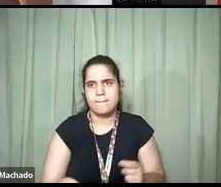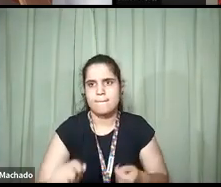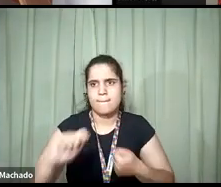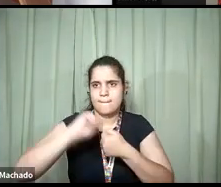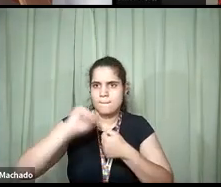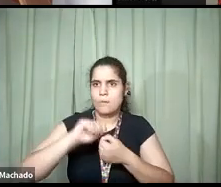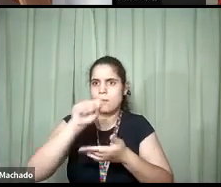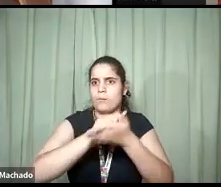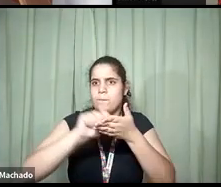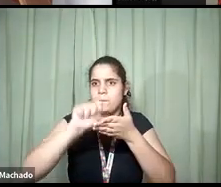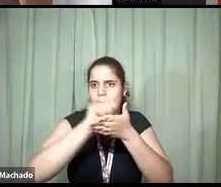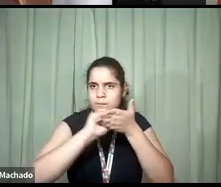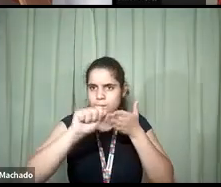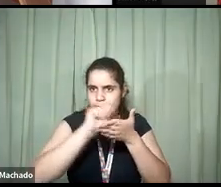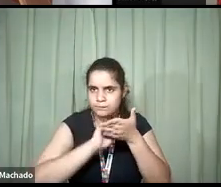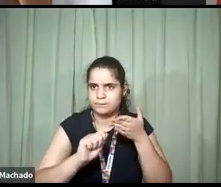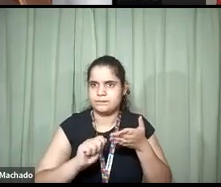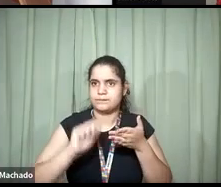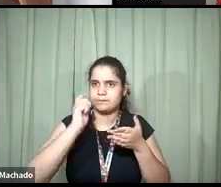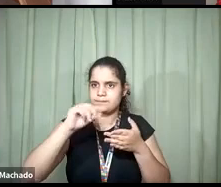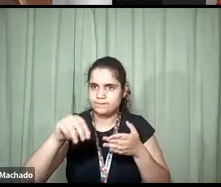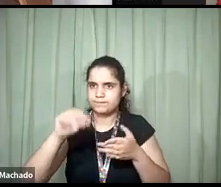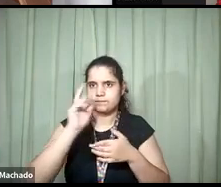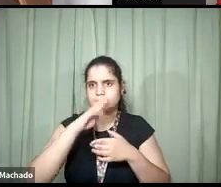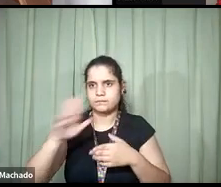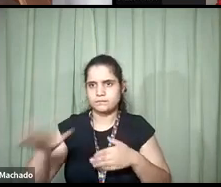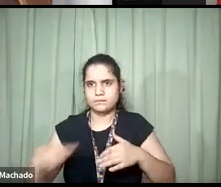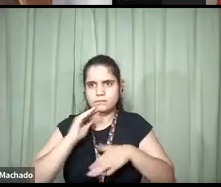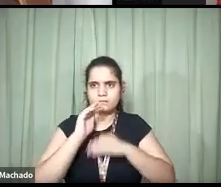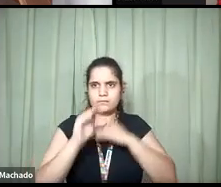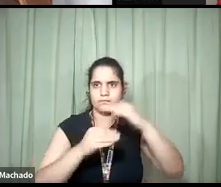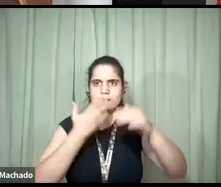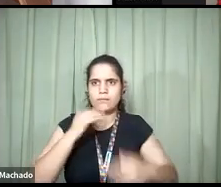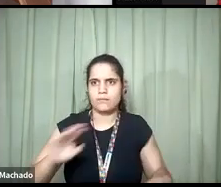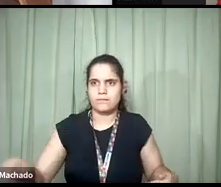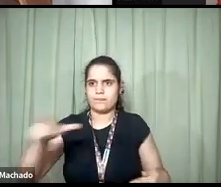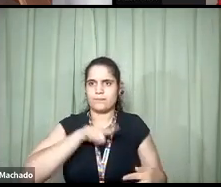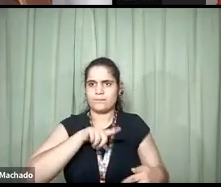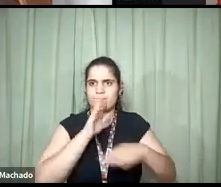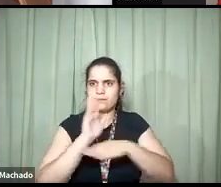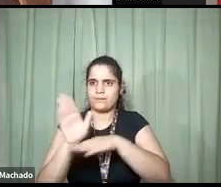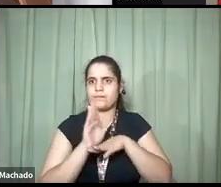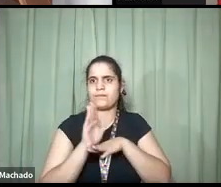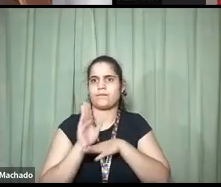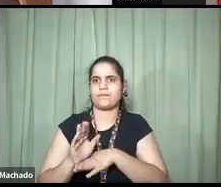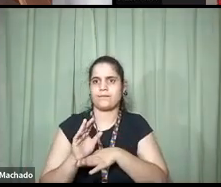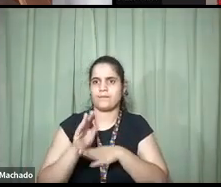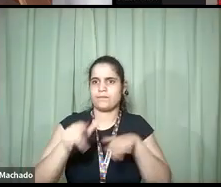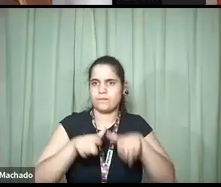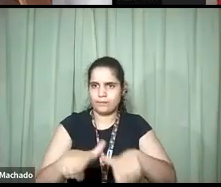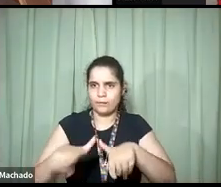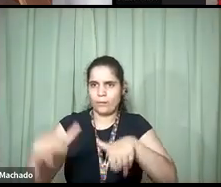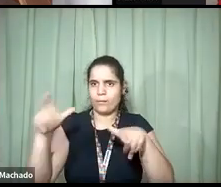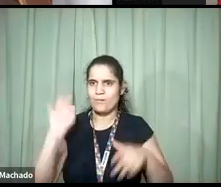relatório, coloca essa criança em tratamento, essa criança tem um atendimento multidisciplinar adequado.